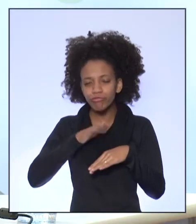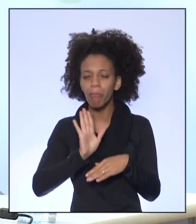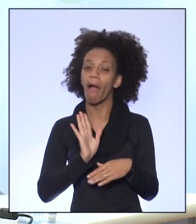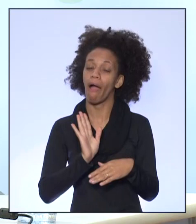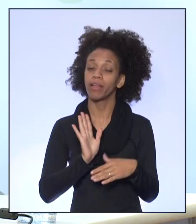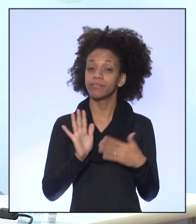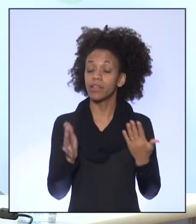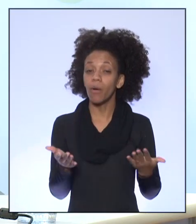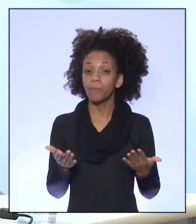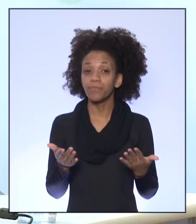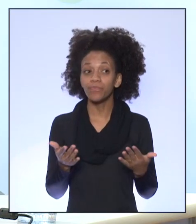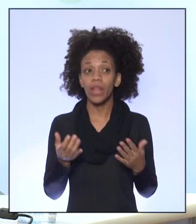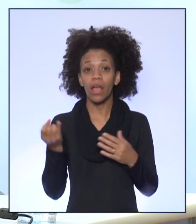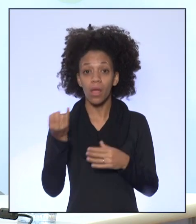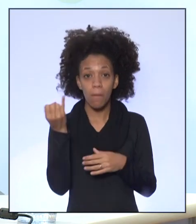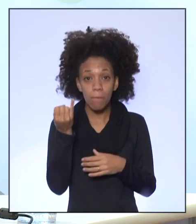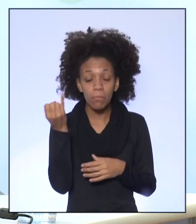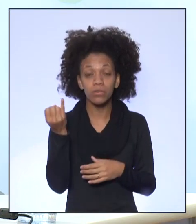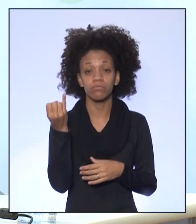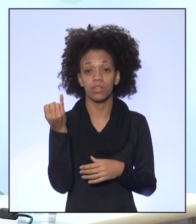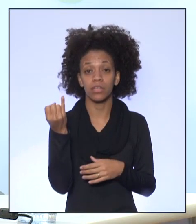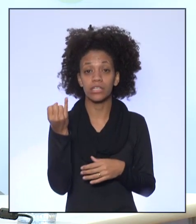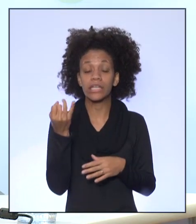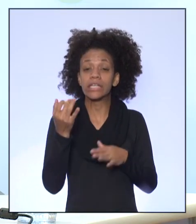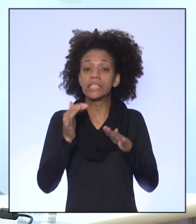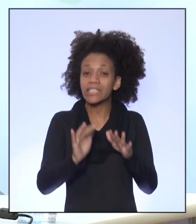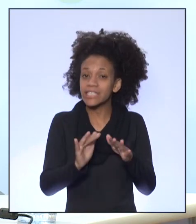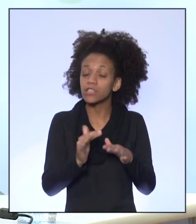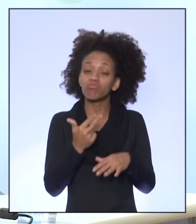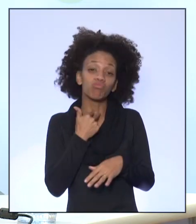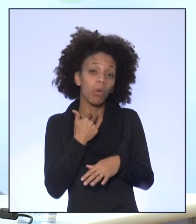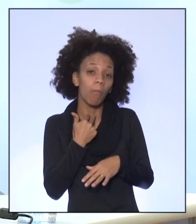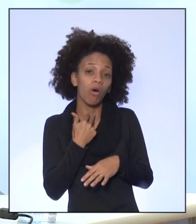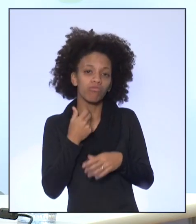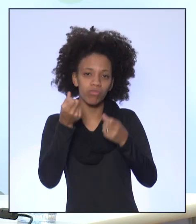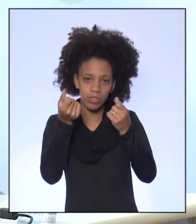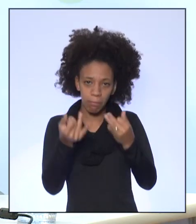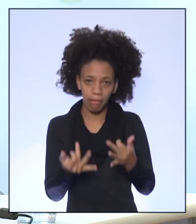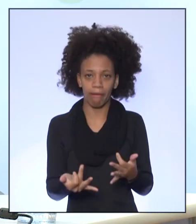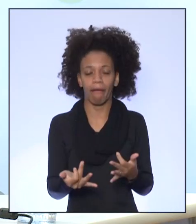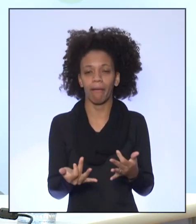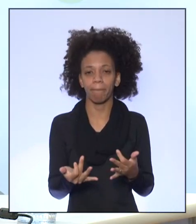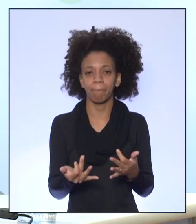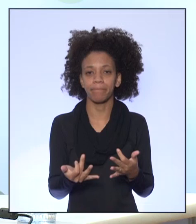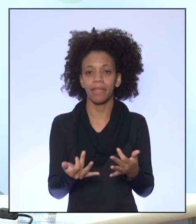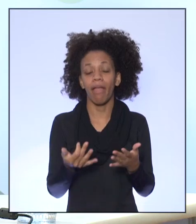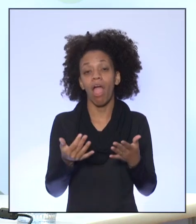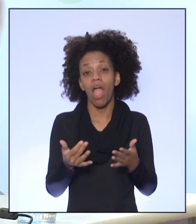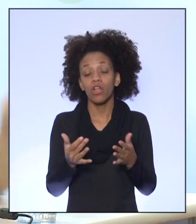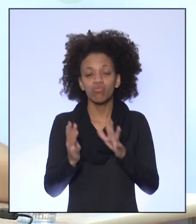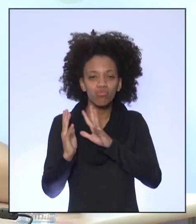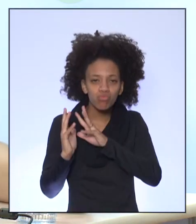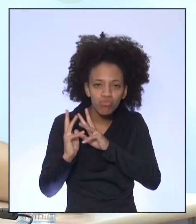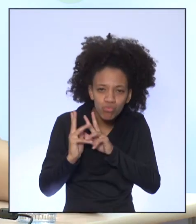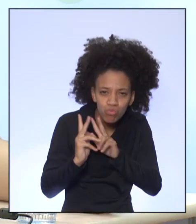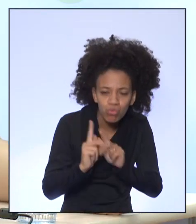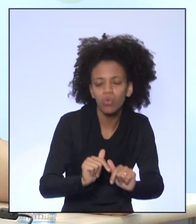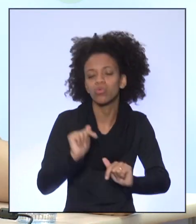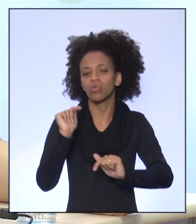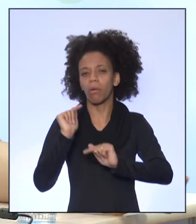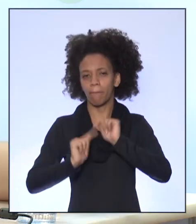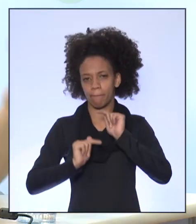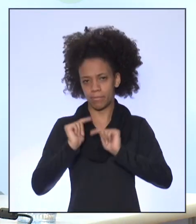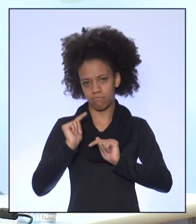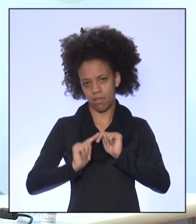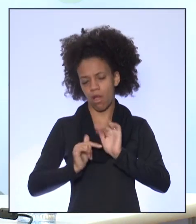Exato. Uma coisa importante que a gente não pode deixar de falar é que todo este material que ela está apresentando, que a professora Janaína